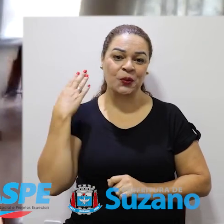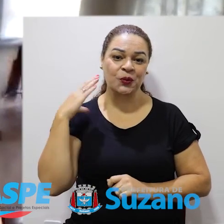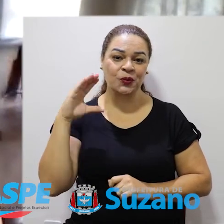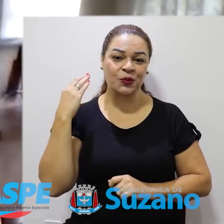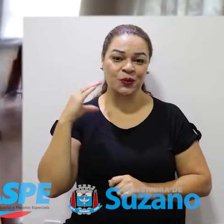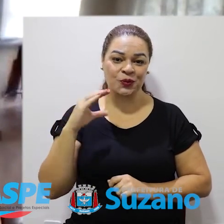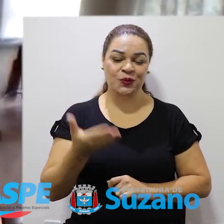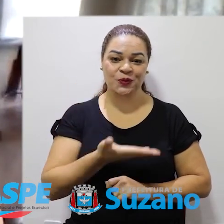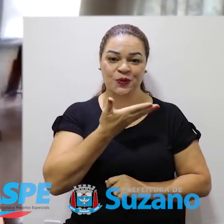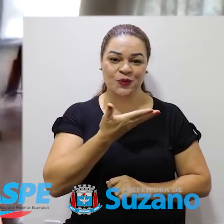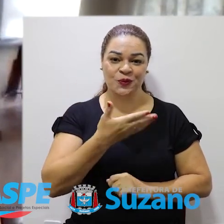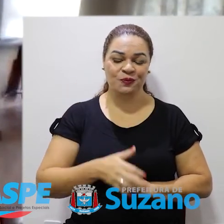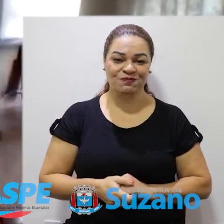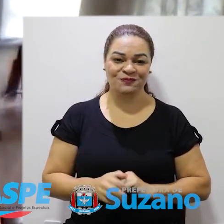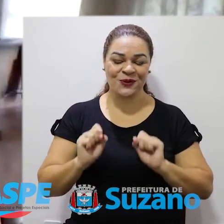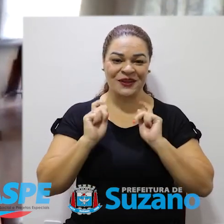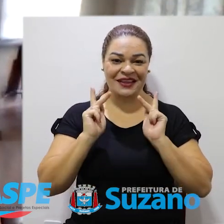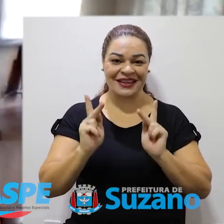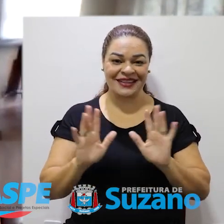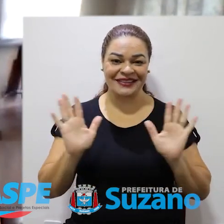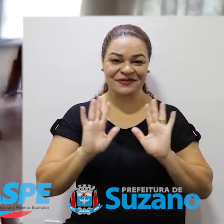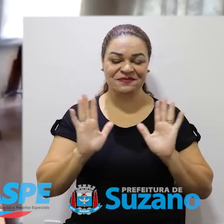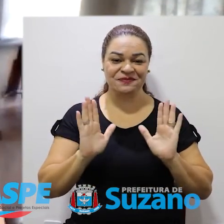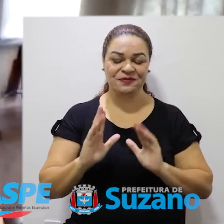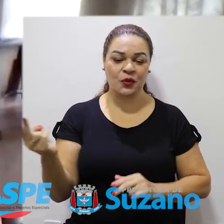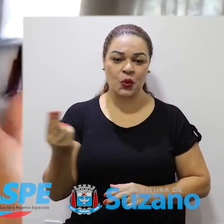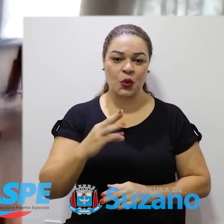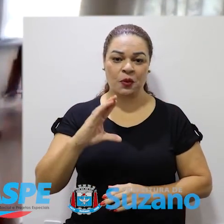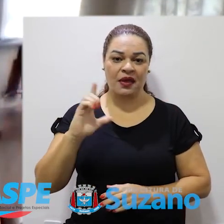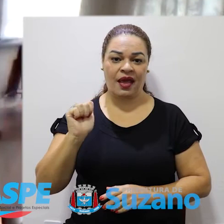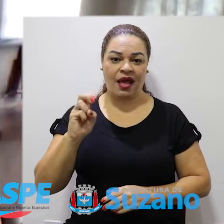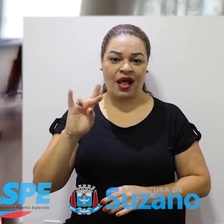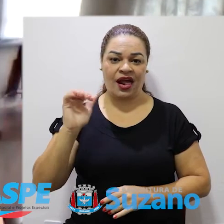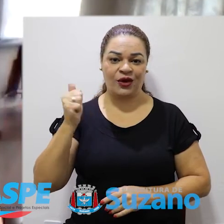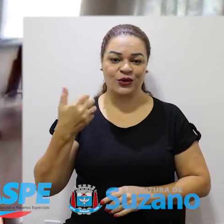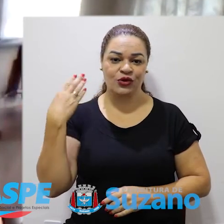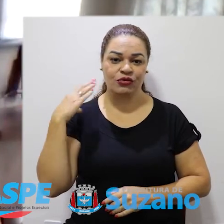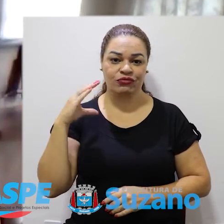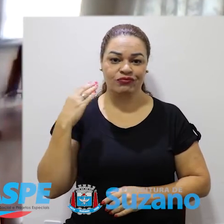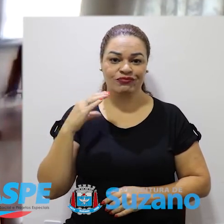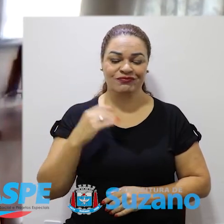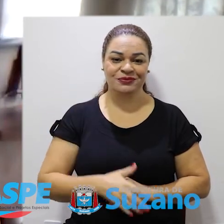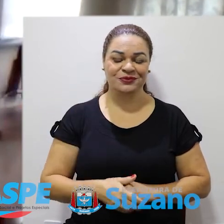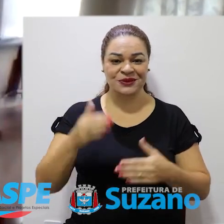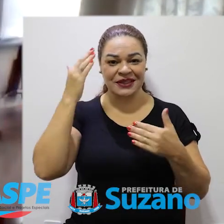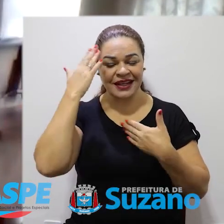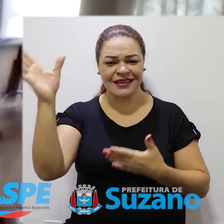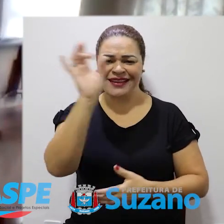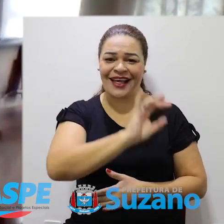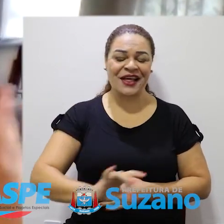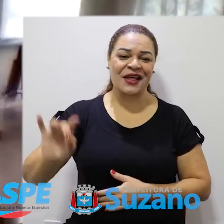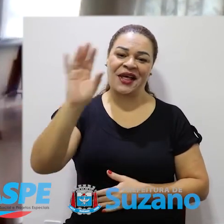esse aqui, tá bom? Então, o meu final é Cláudia e eu gostaria de me despedir de cada um de vocês e agradecer por